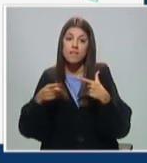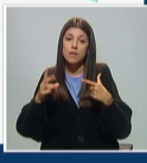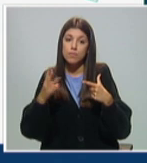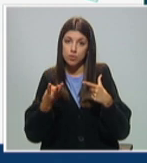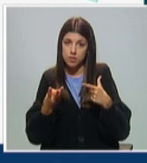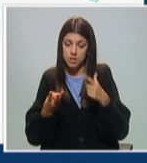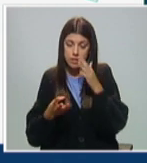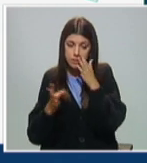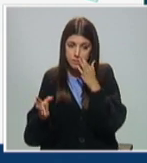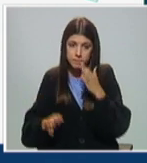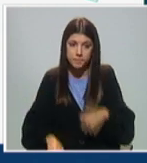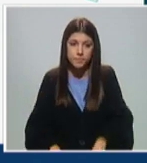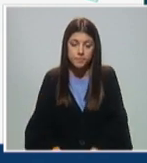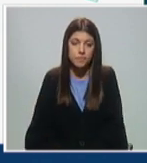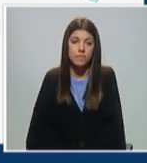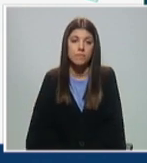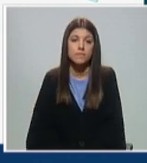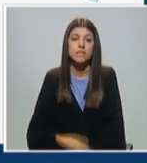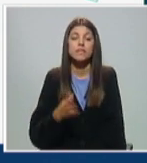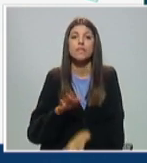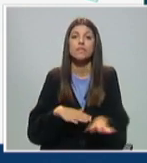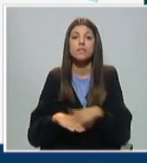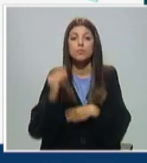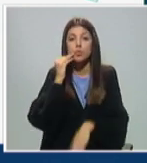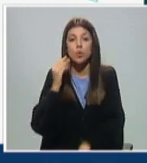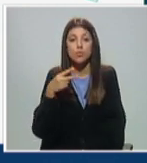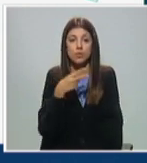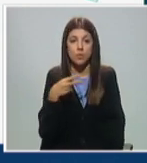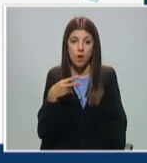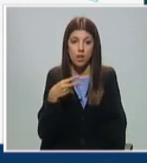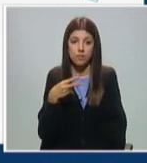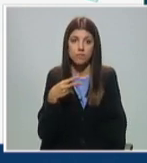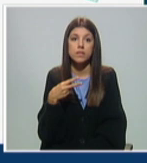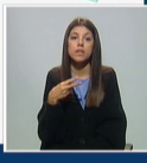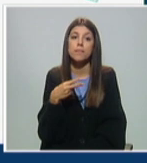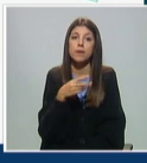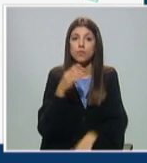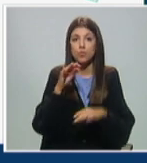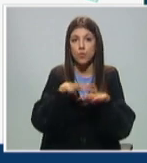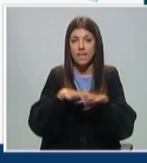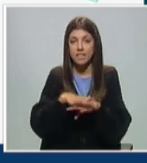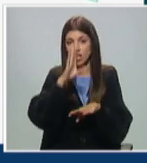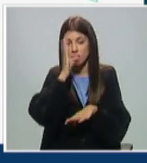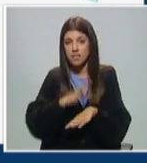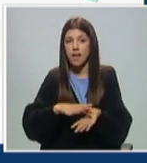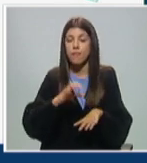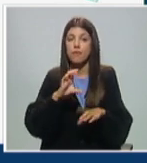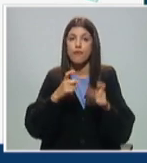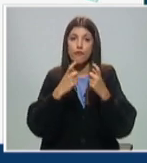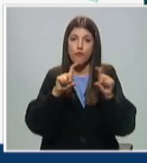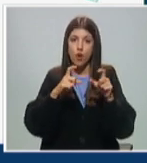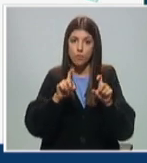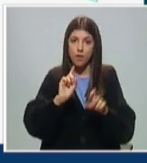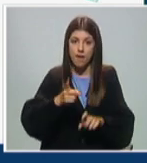operadores aritméticos. Então digitamos igual para que reconheça que é uma fórmula que vamos